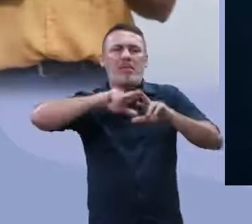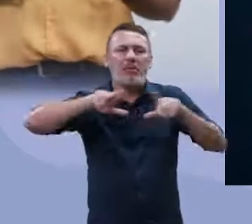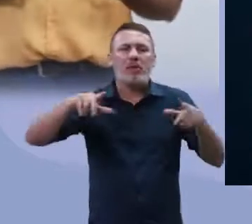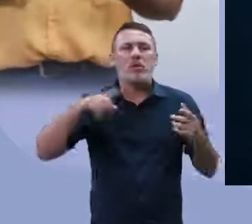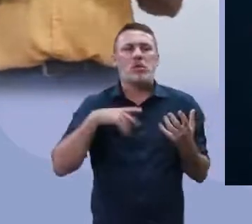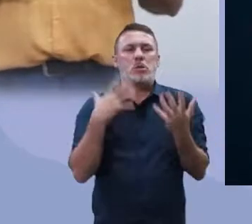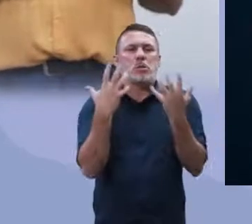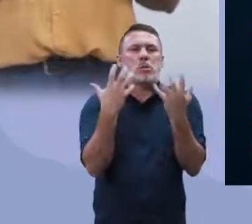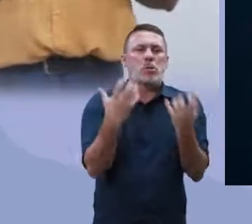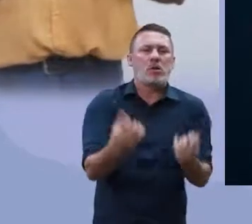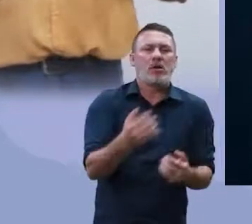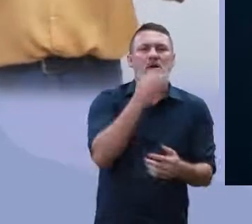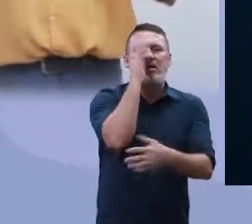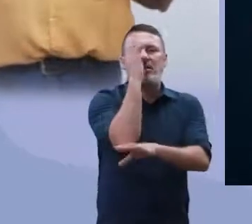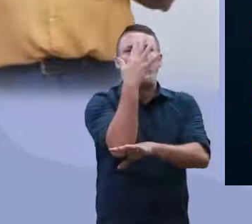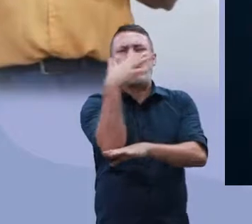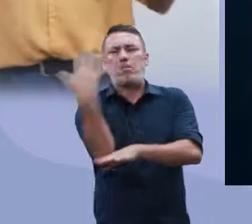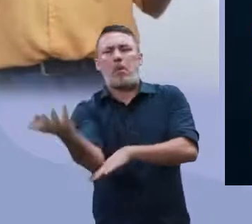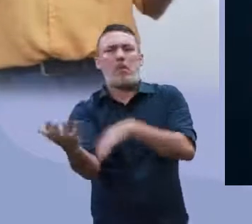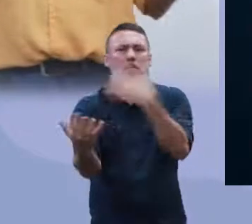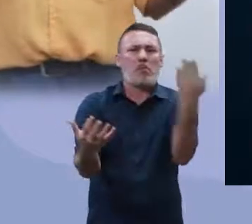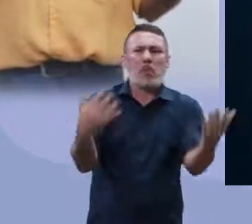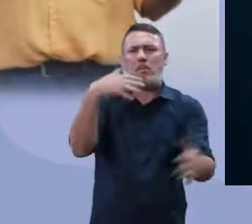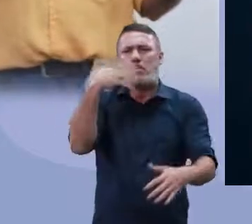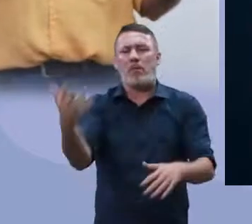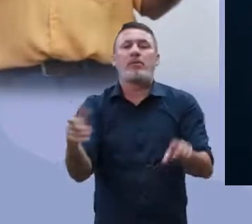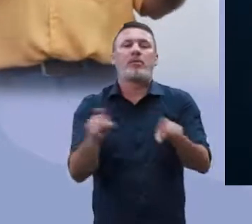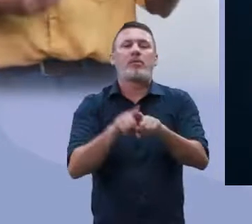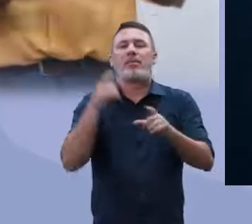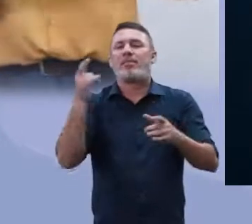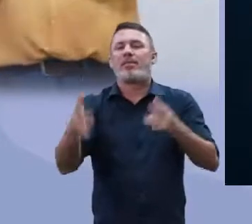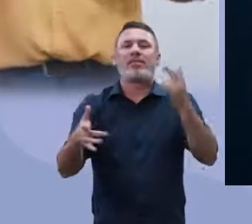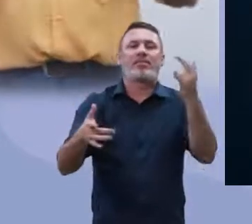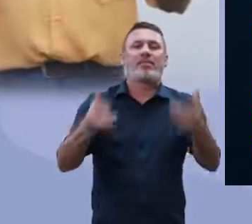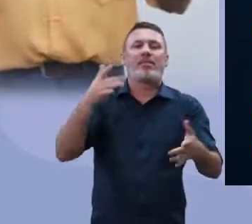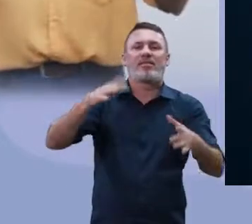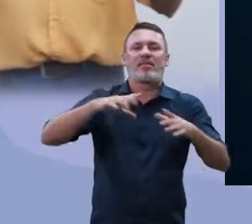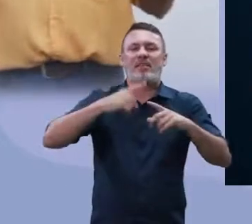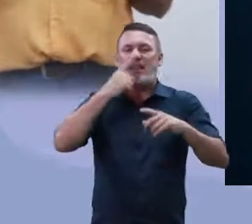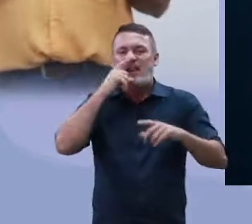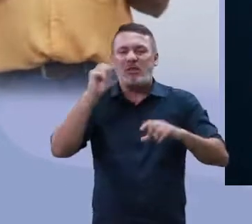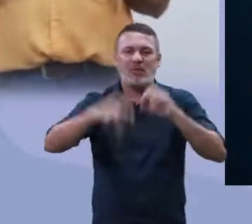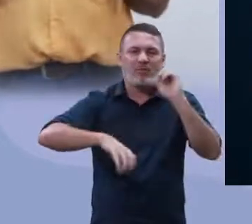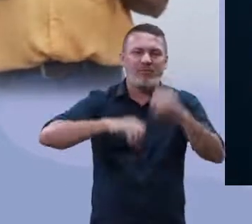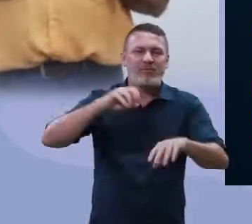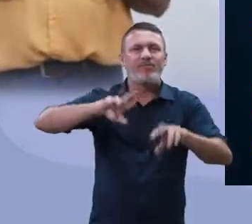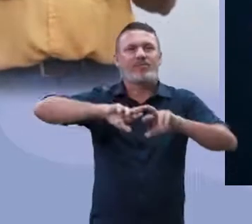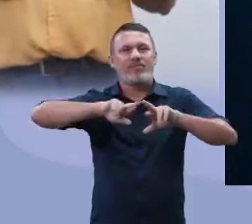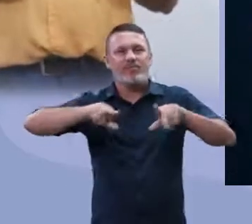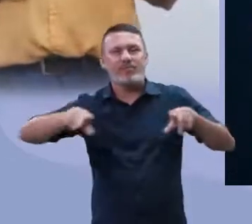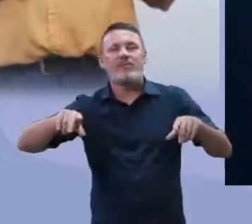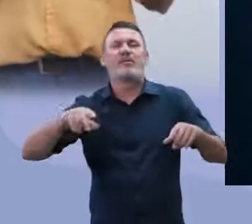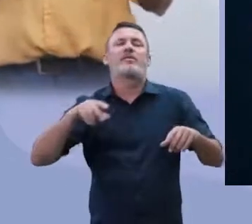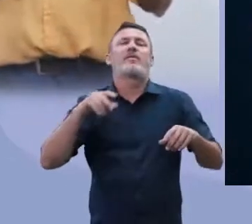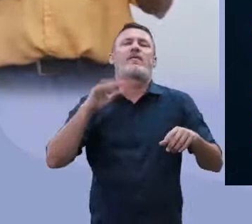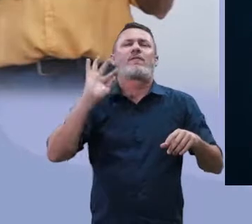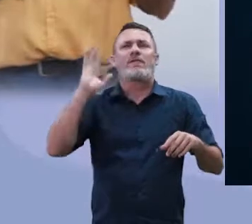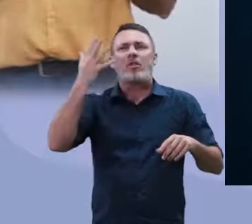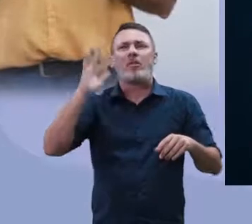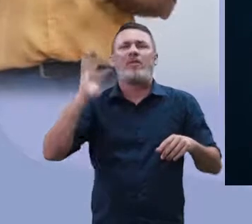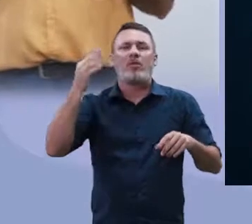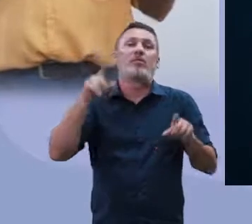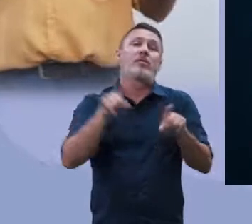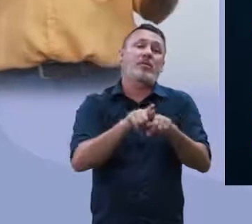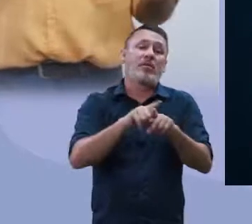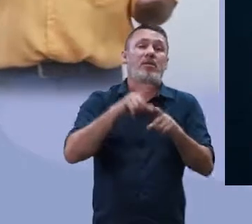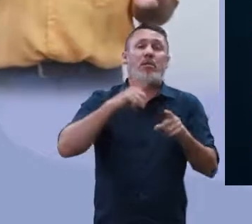desertificação, desmatamento, a ocorrência dos resíduos sólidos que as indústrias lançam a todo momento, e fenômenos como, por